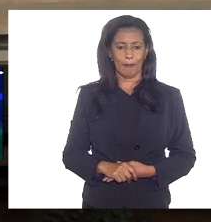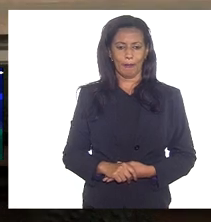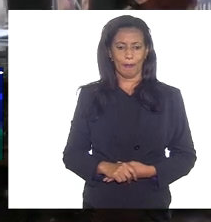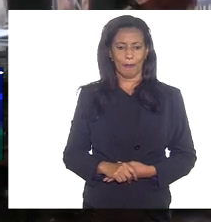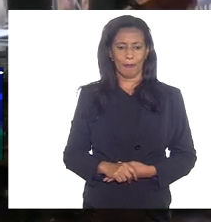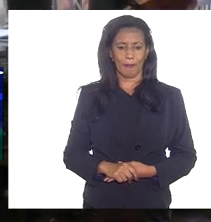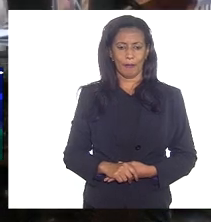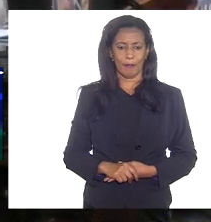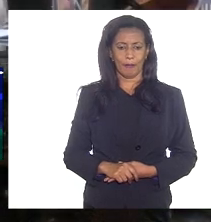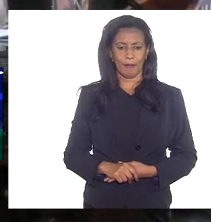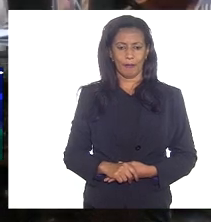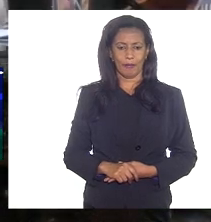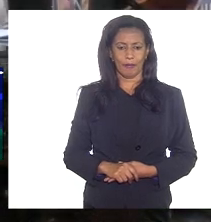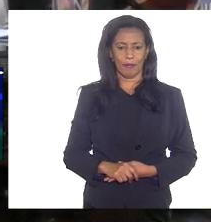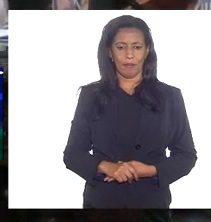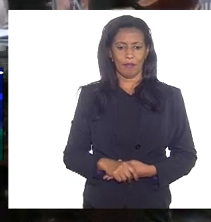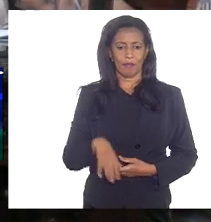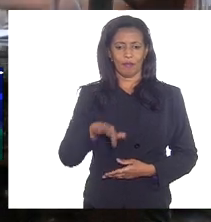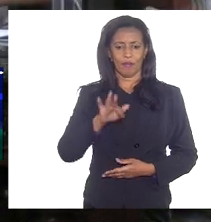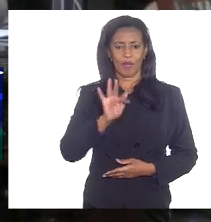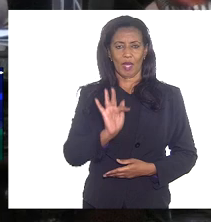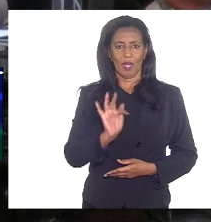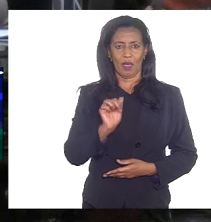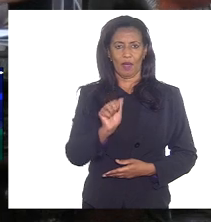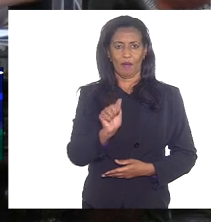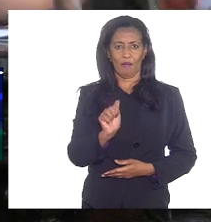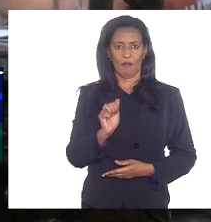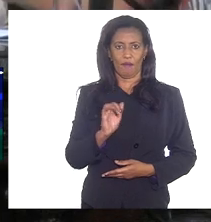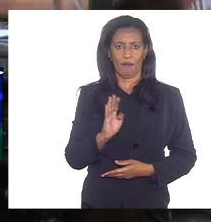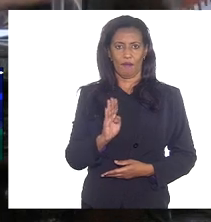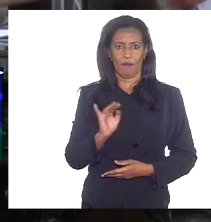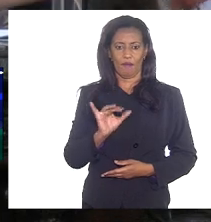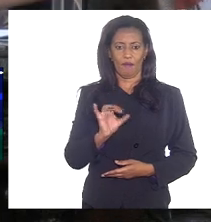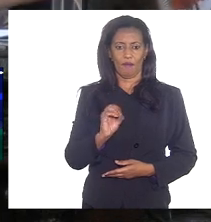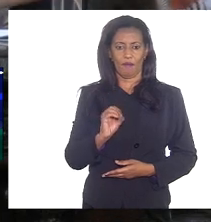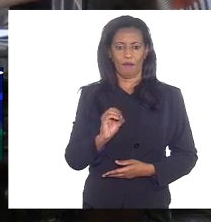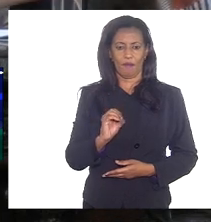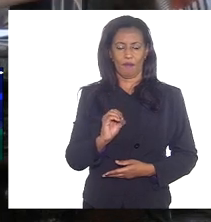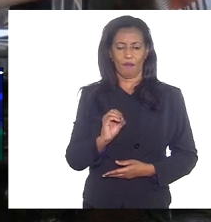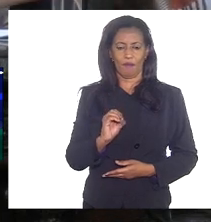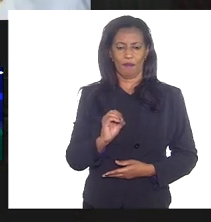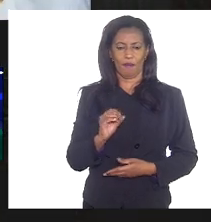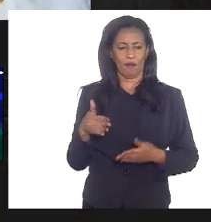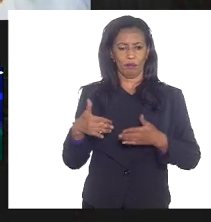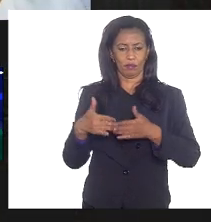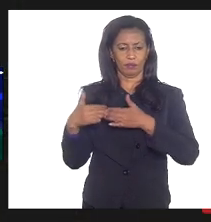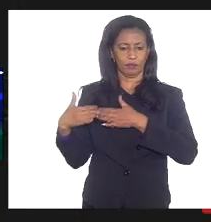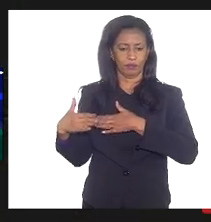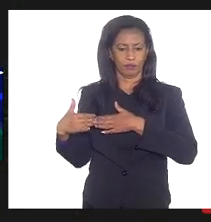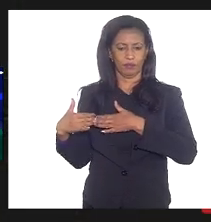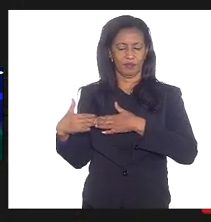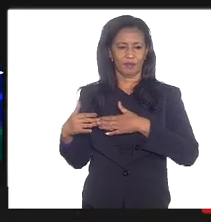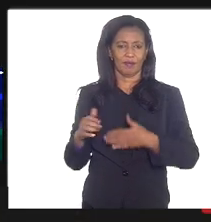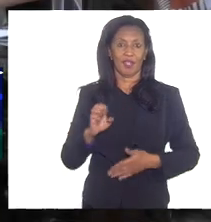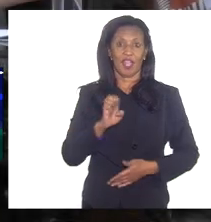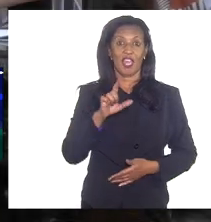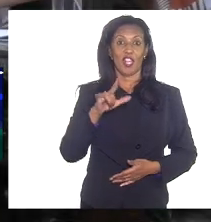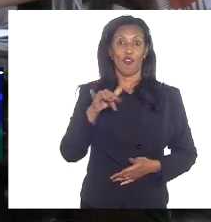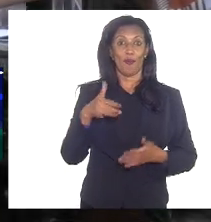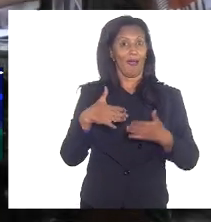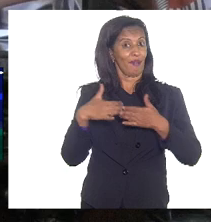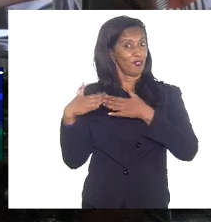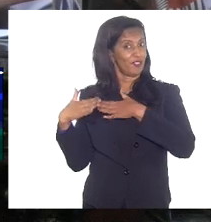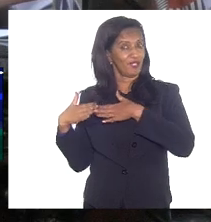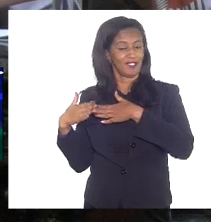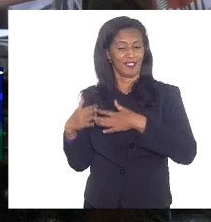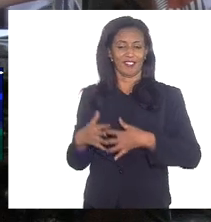Deputado Fábio Silva. Eliomar, voto abstenção, presidente. Ok, Eliomar.